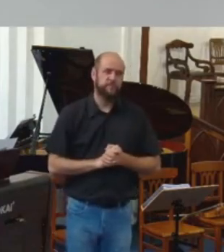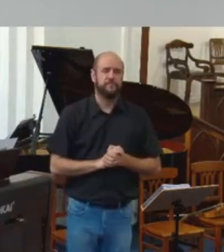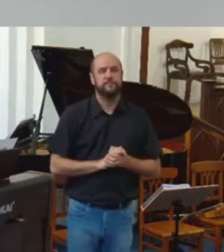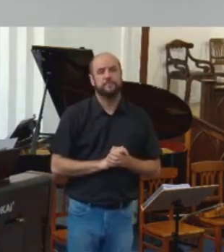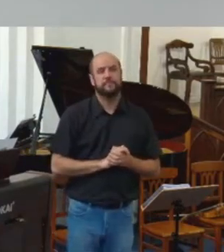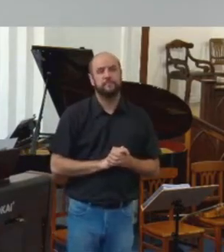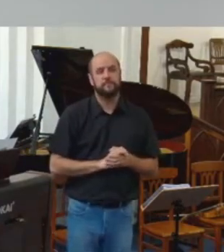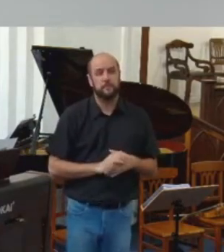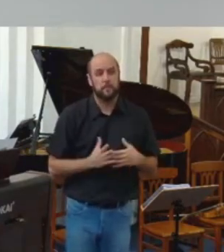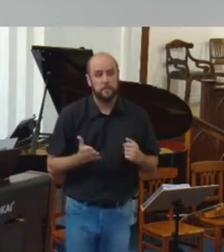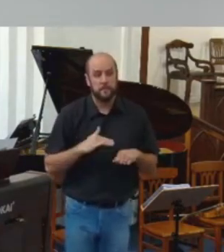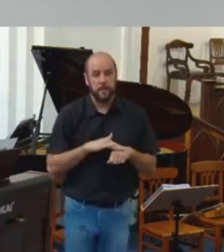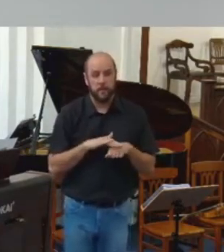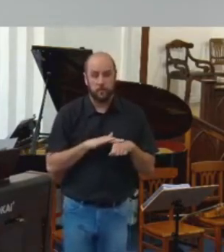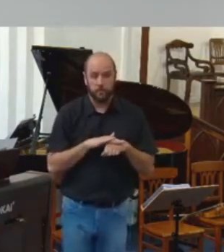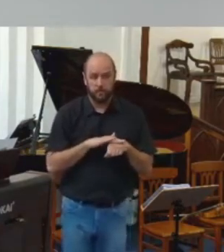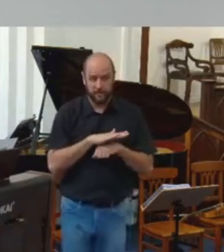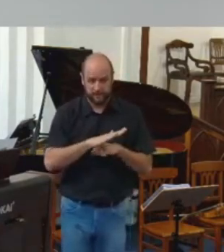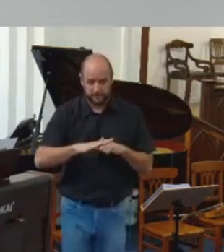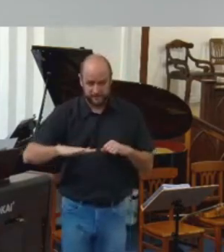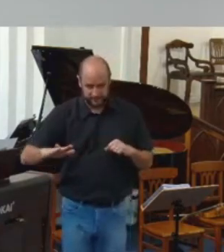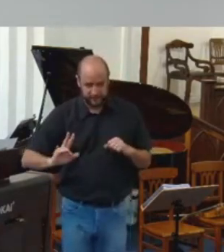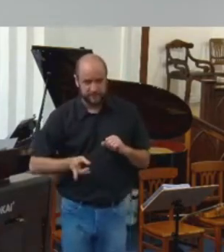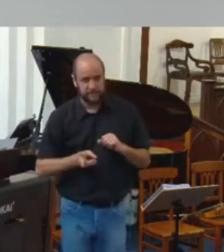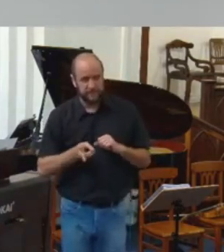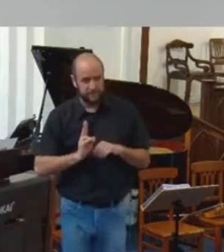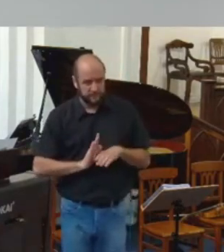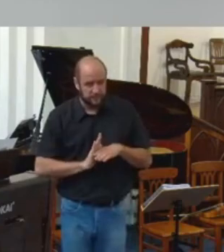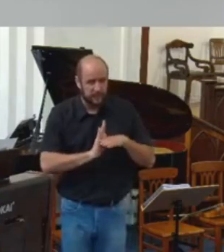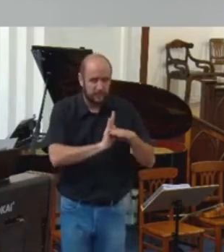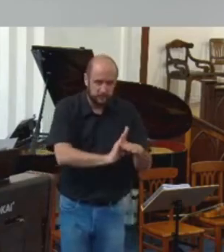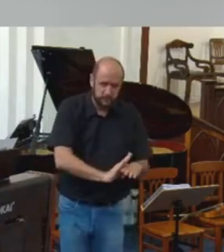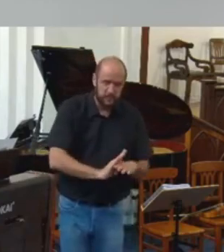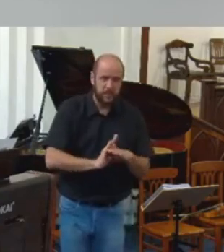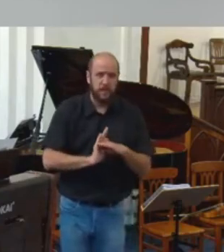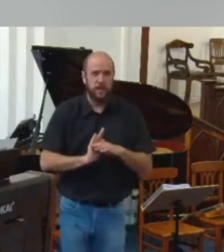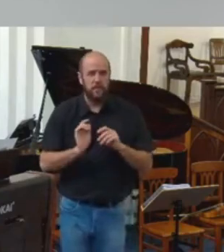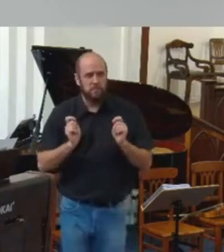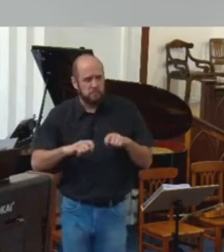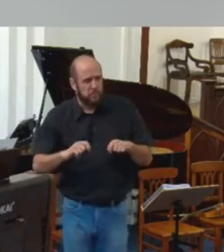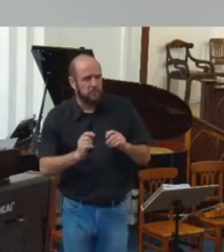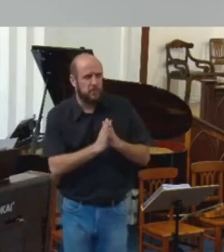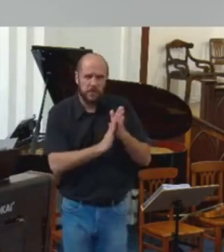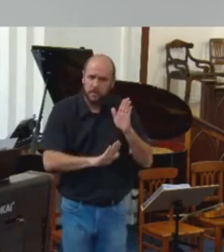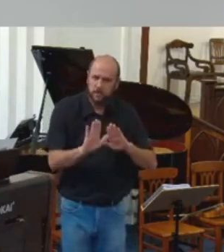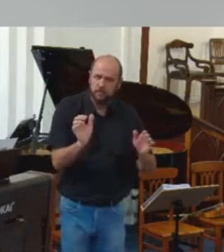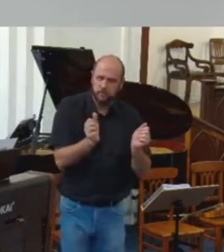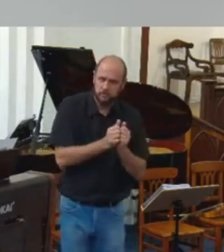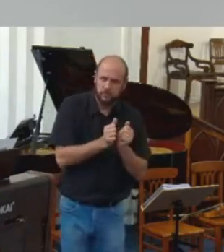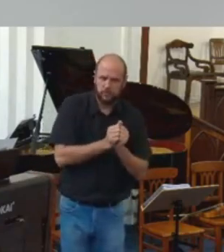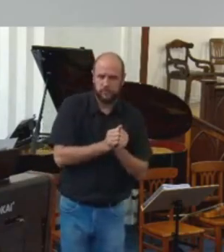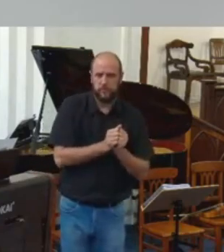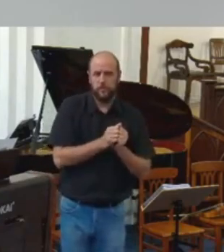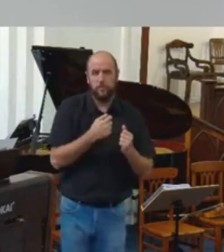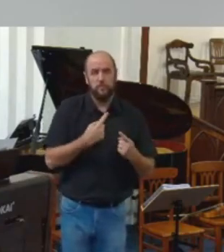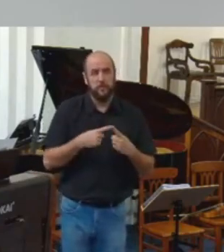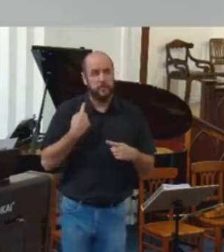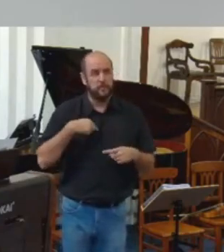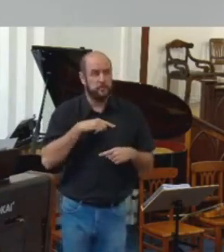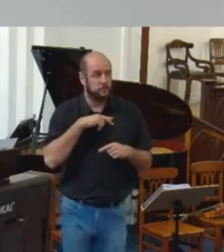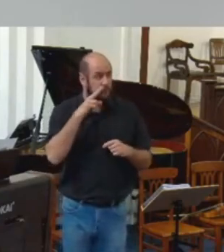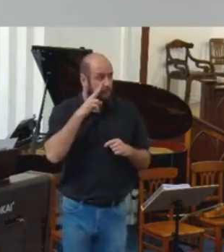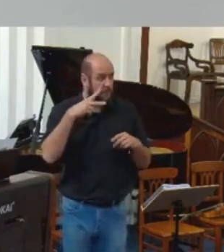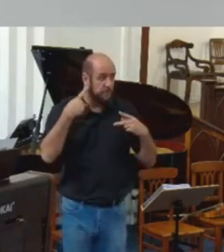na conversa com as crianças, nós sempre ajudamos a elas para que possam adorar também, porque quando nós estamos